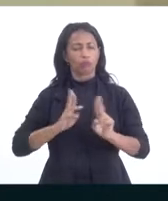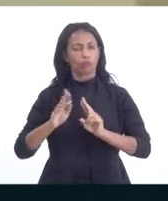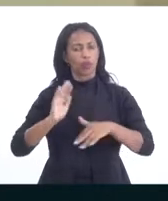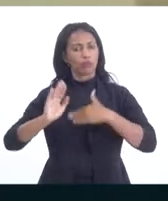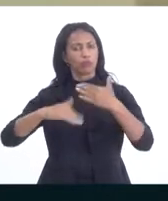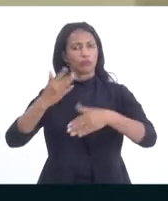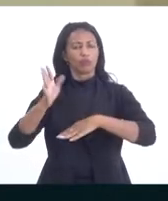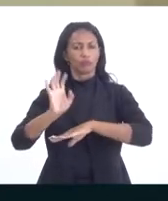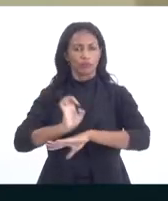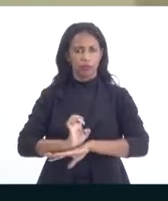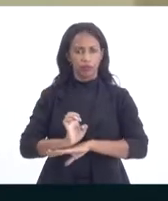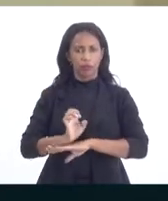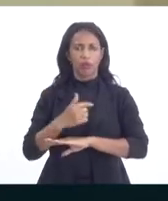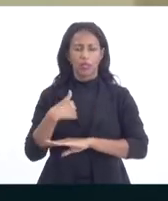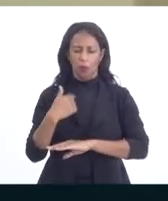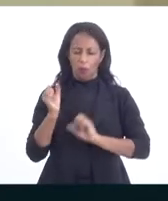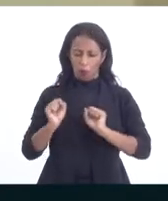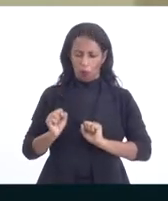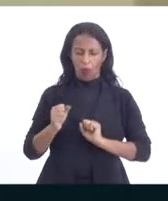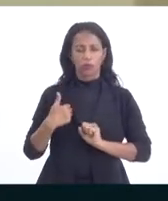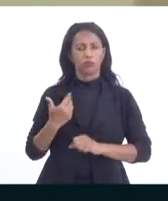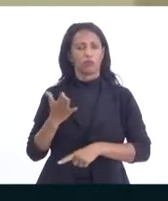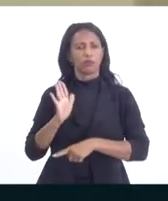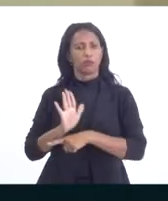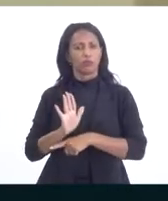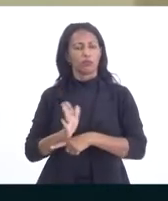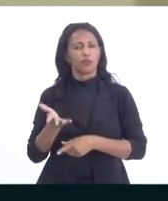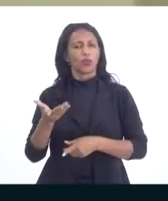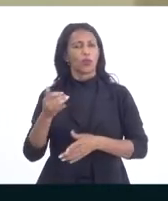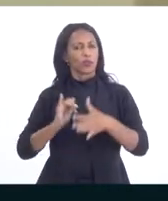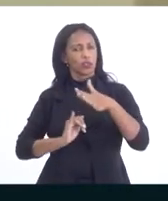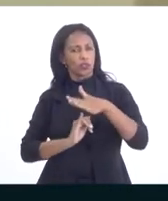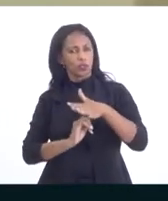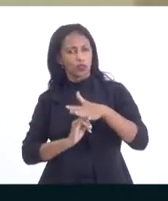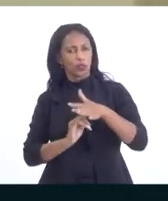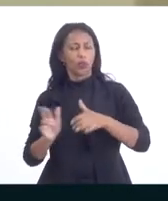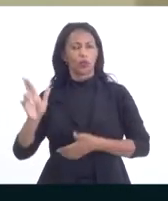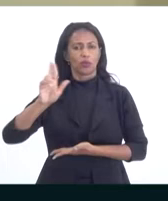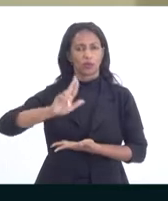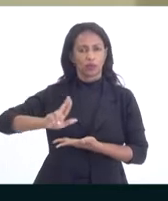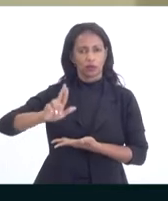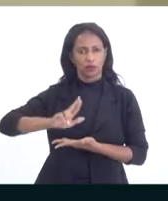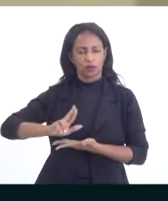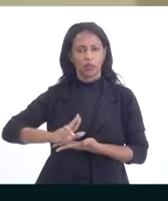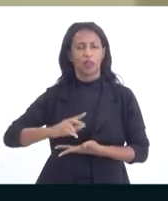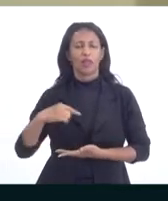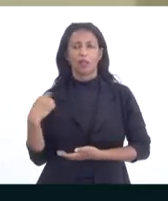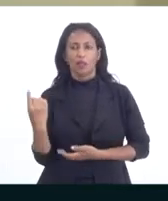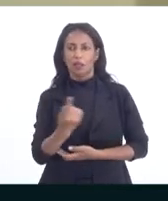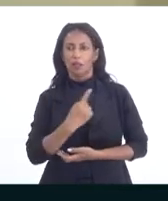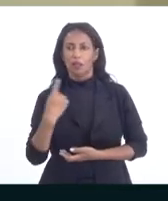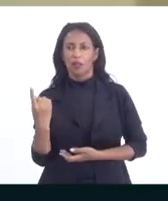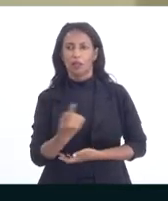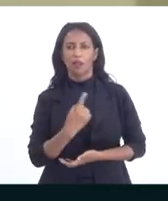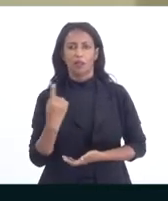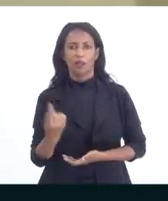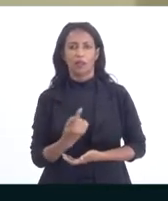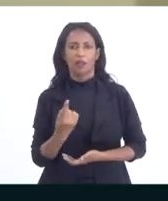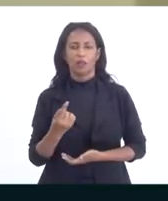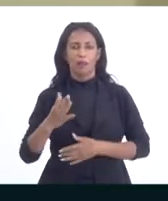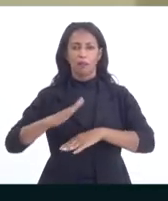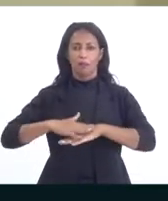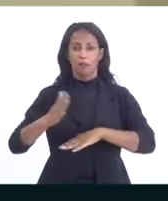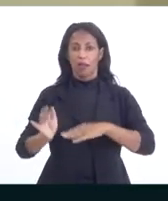do estado. Então, conte com a educação, conte com as nossas instituições, com as nossas universidades, com as nossas